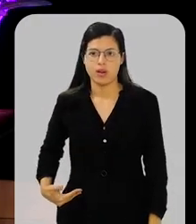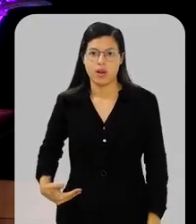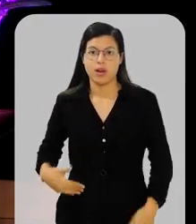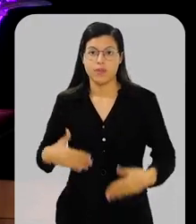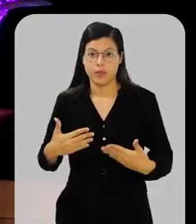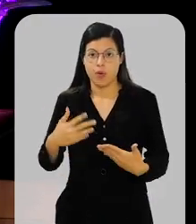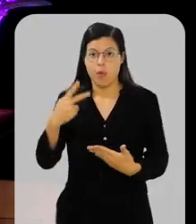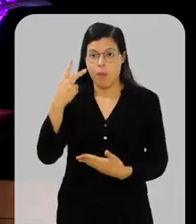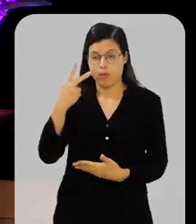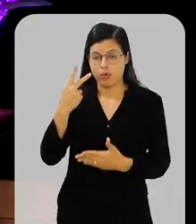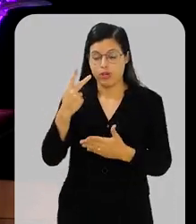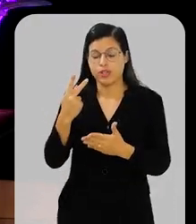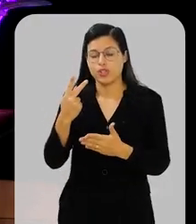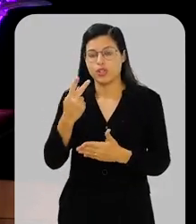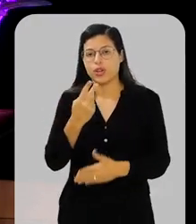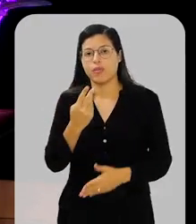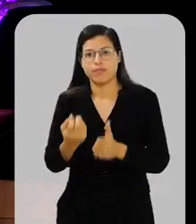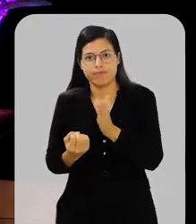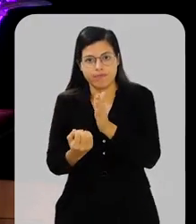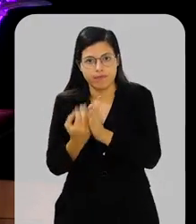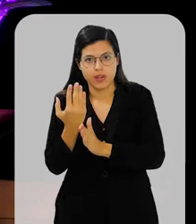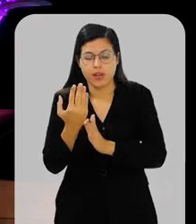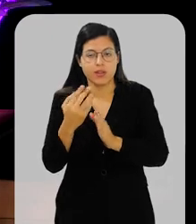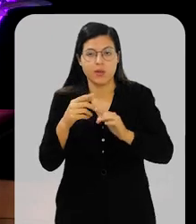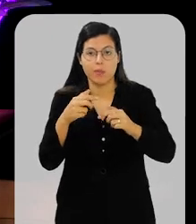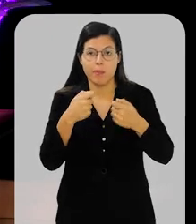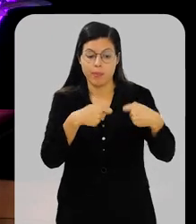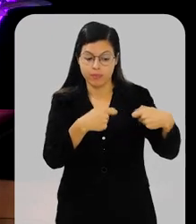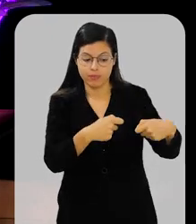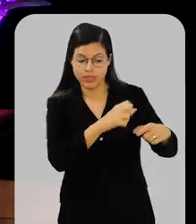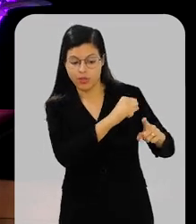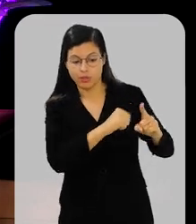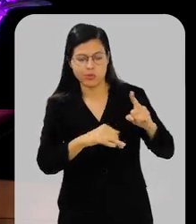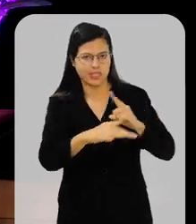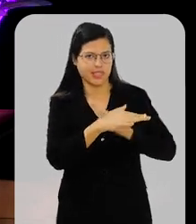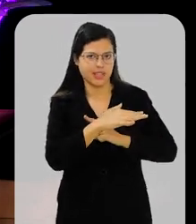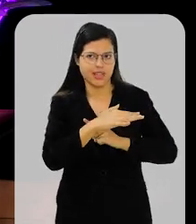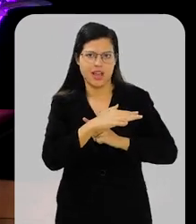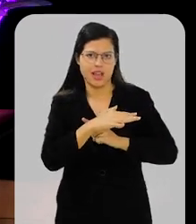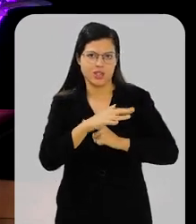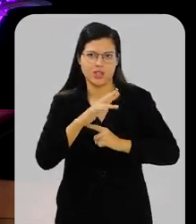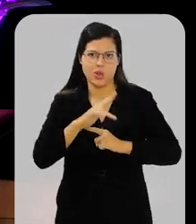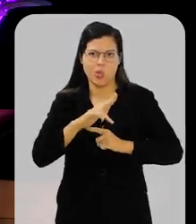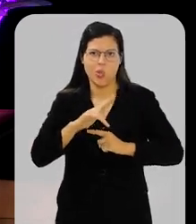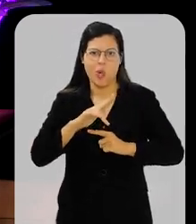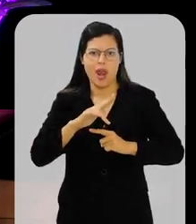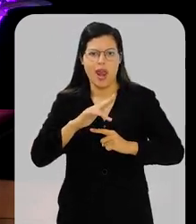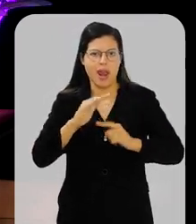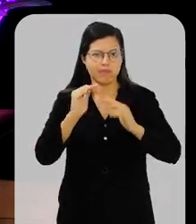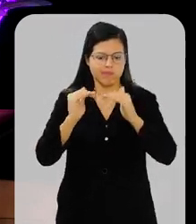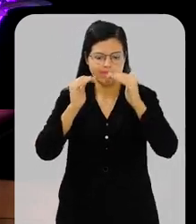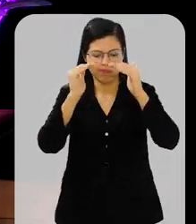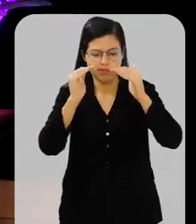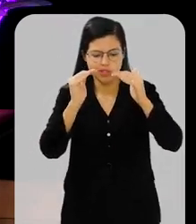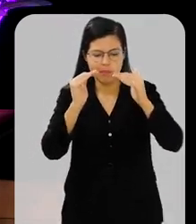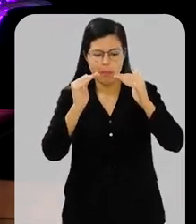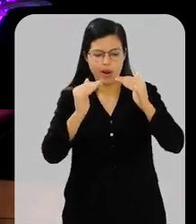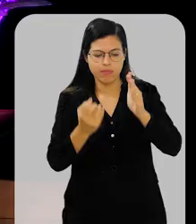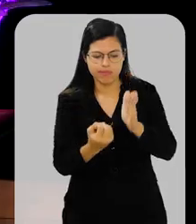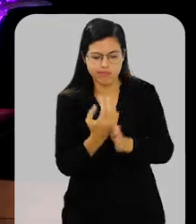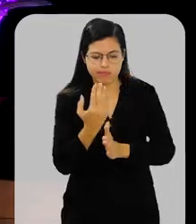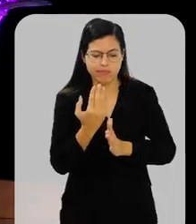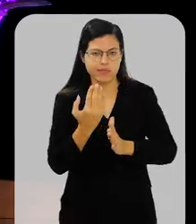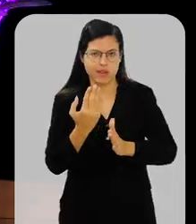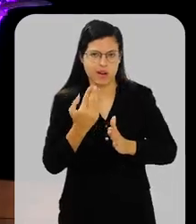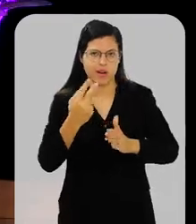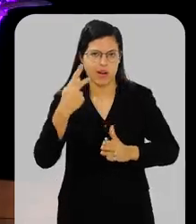política, ela emerge da sociedade. Ela não é vertical. Ela não vem do poder para a sociedade, ela vem da sociedade para